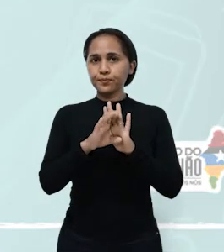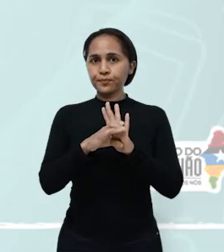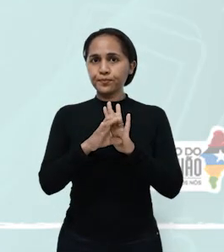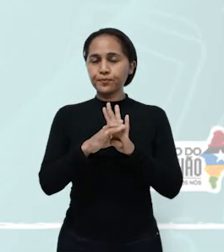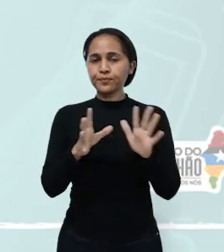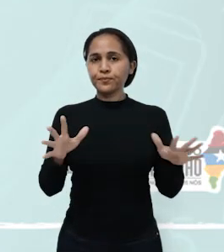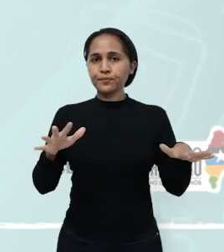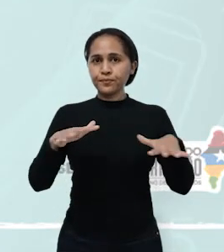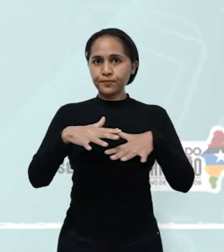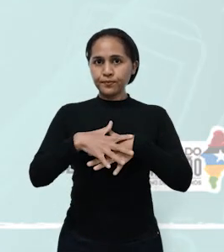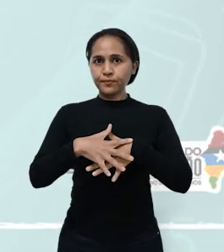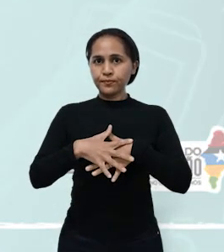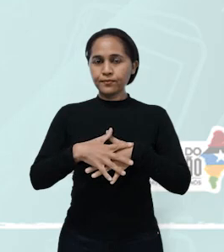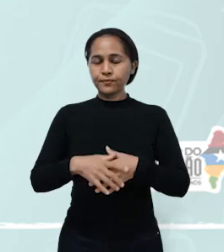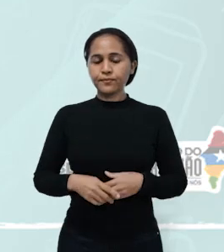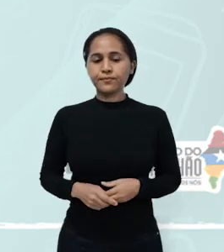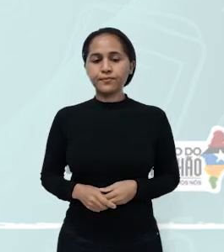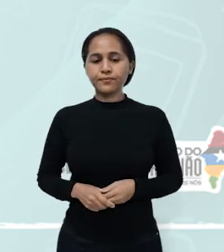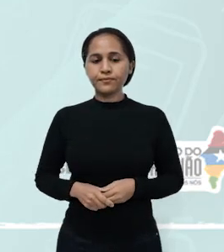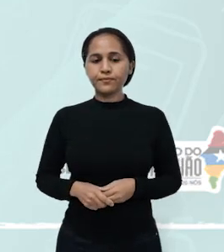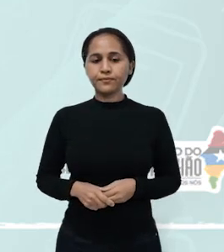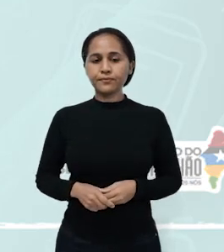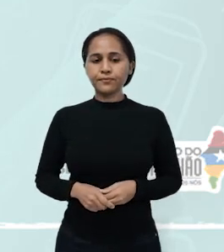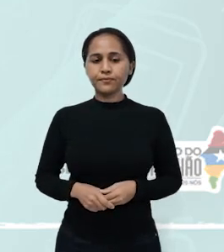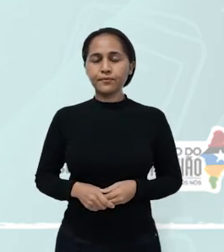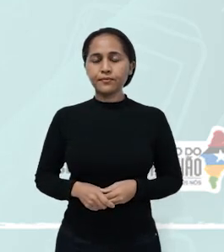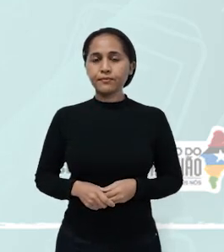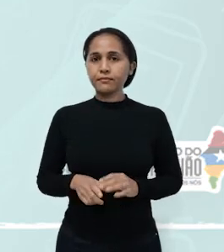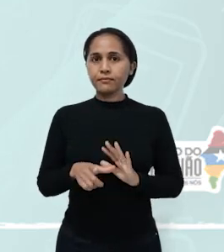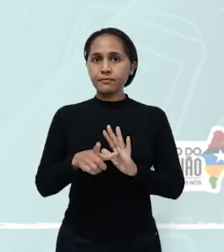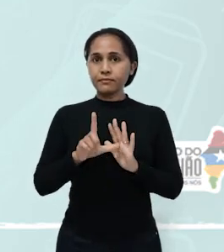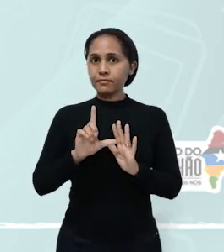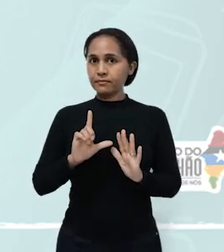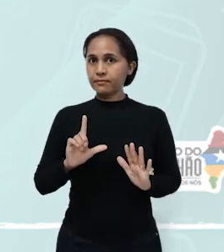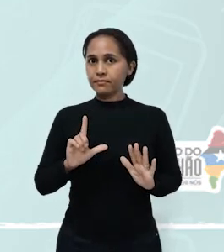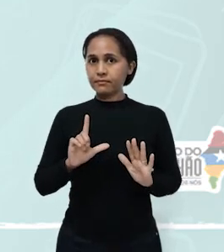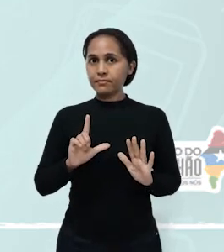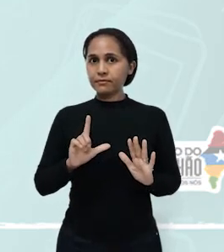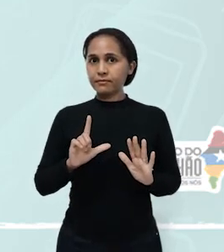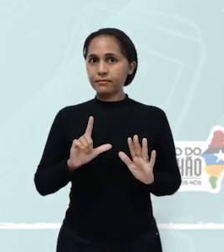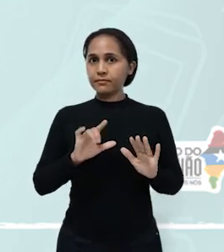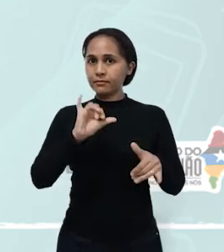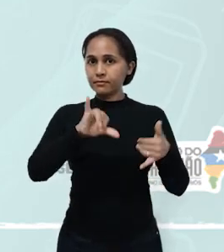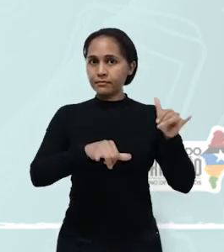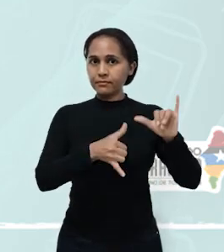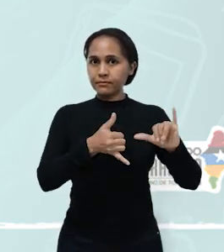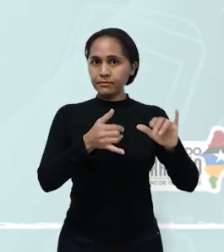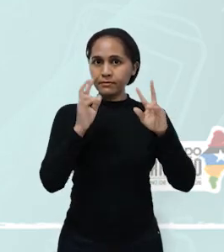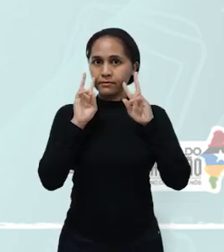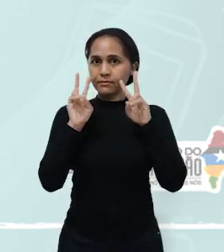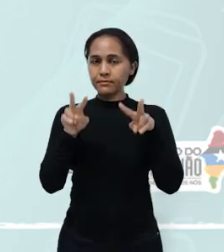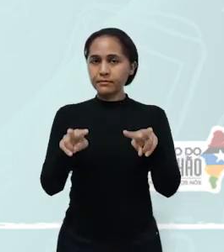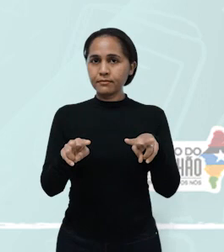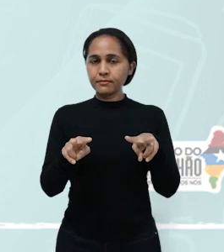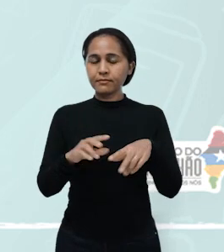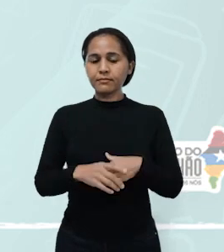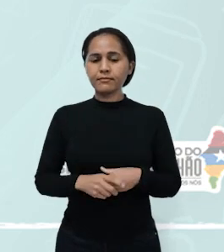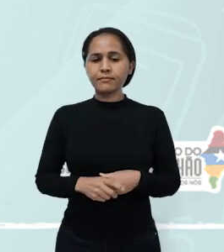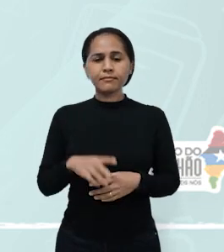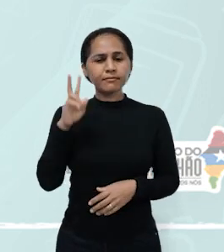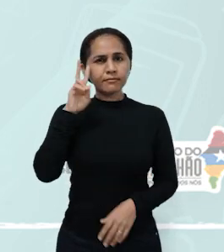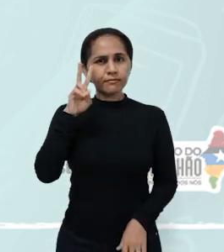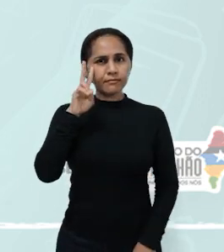de isomeria. Então, mas antes de partirmos para a química, olha só. Um dos